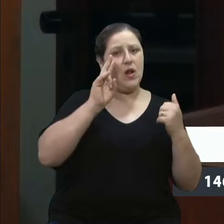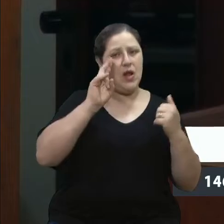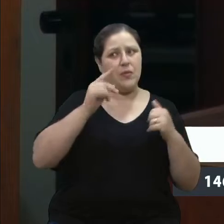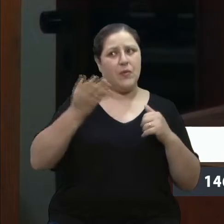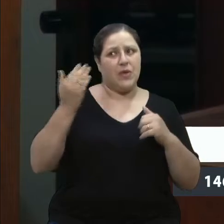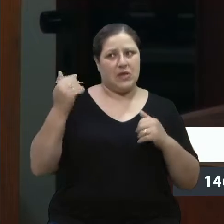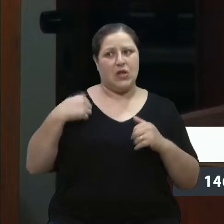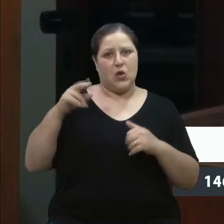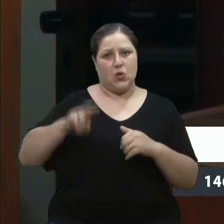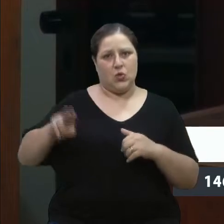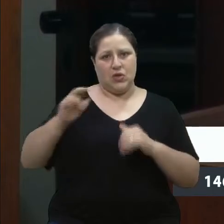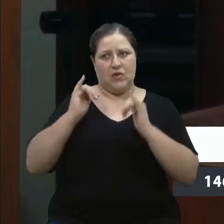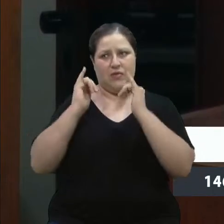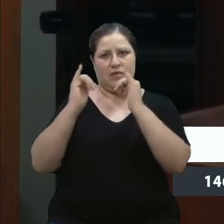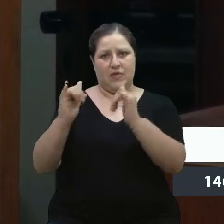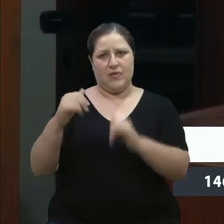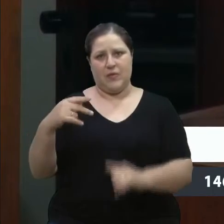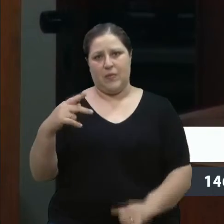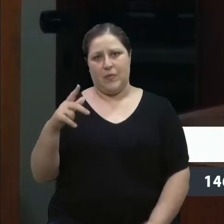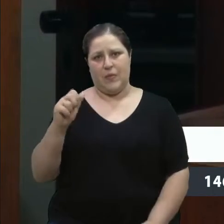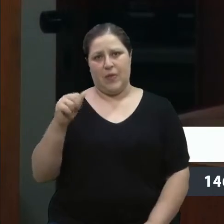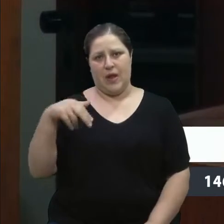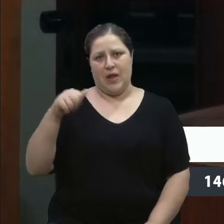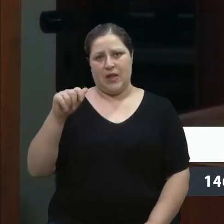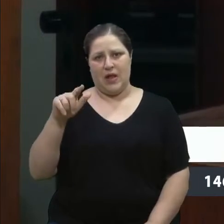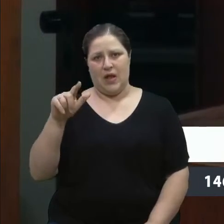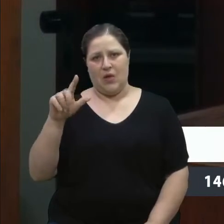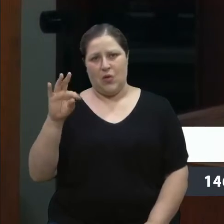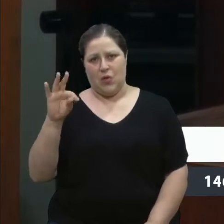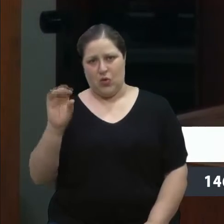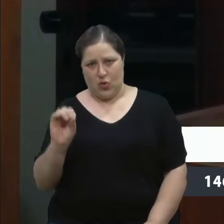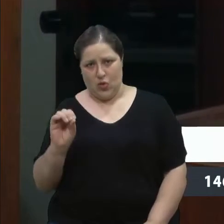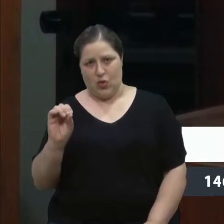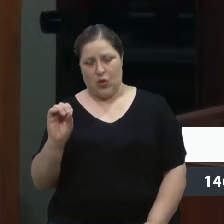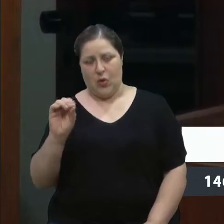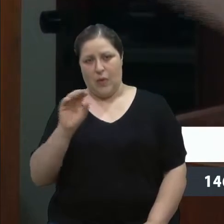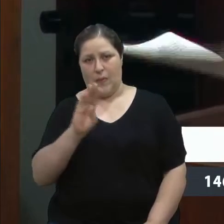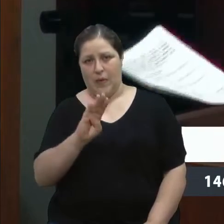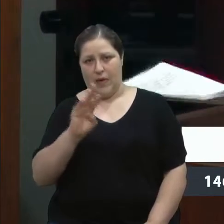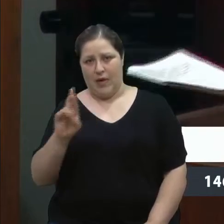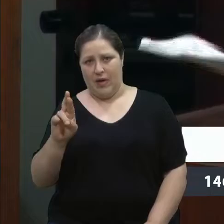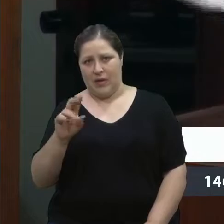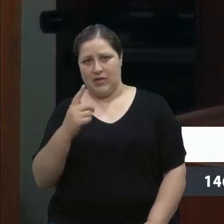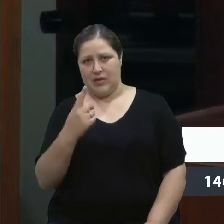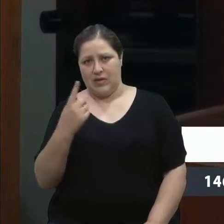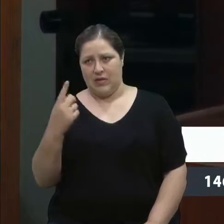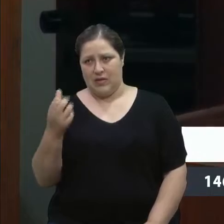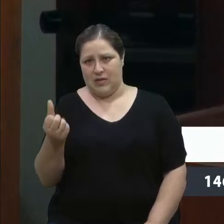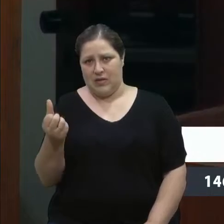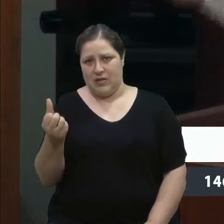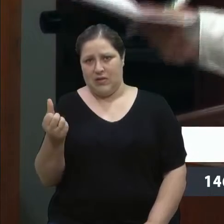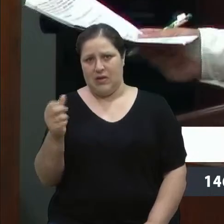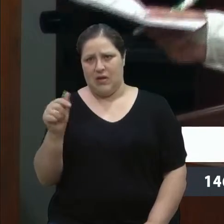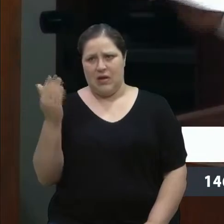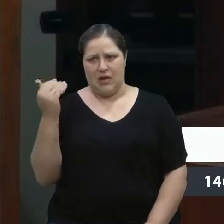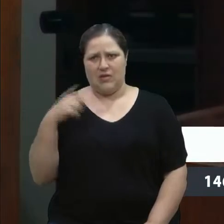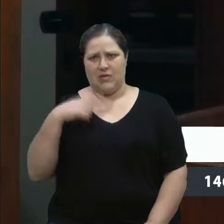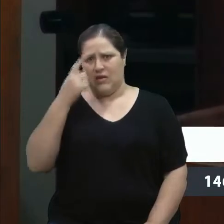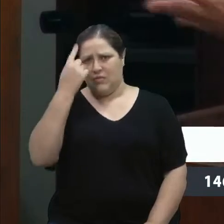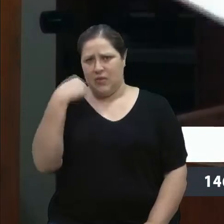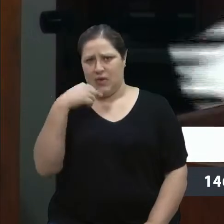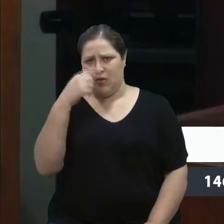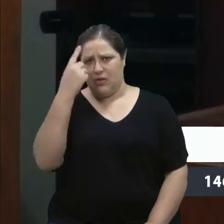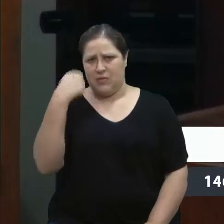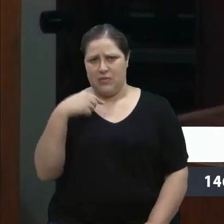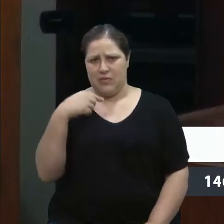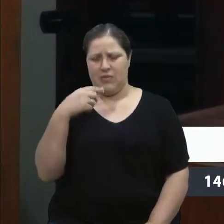utilizava, Planalto via BR-116, era de 30 em 30. Agora o que a pessoa me dizia é o seguinte, num horário é de 20 em 20,